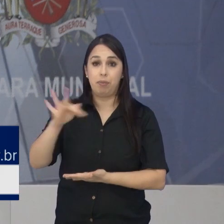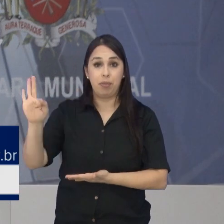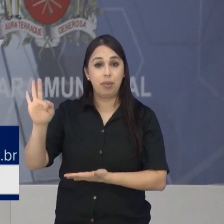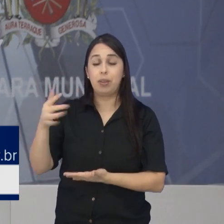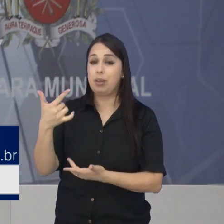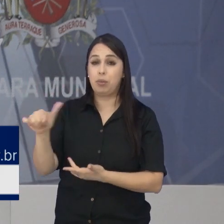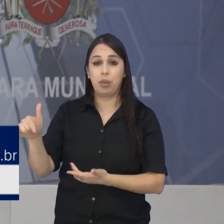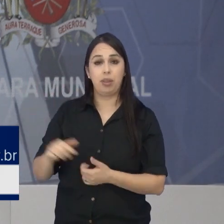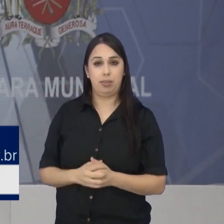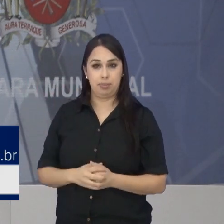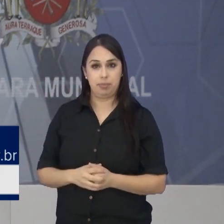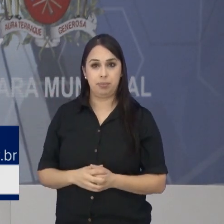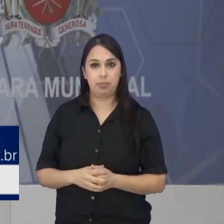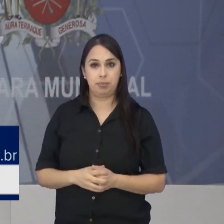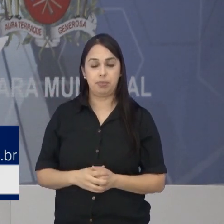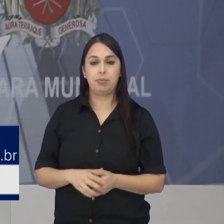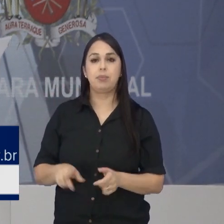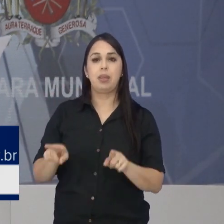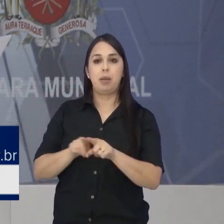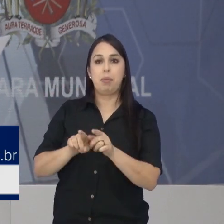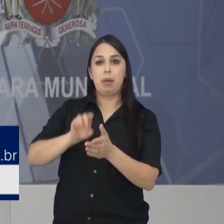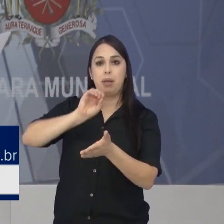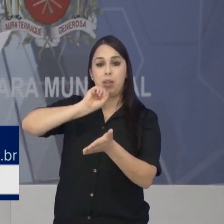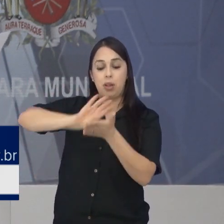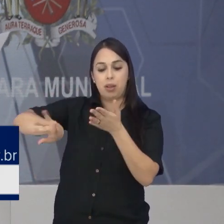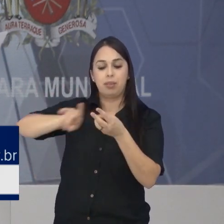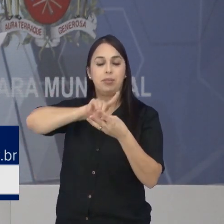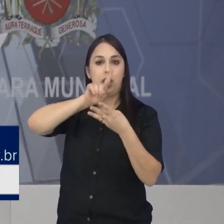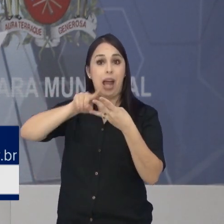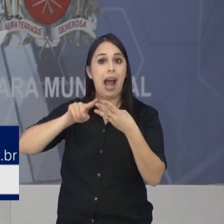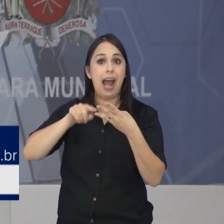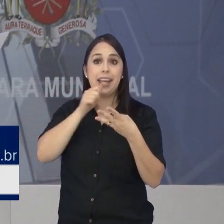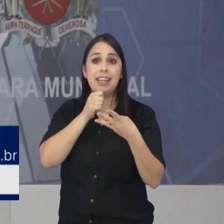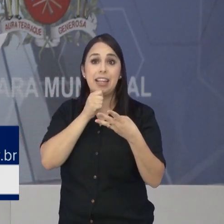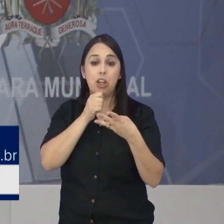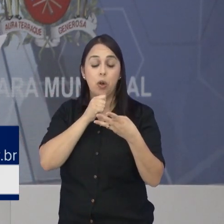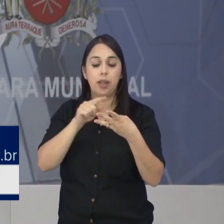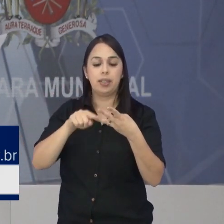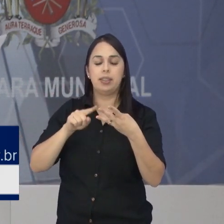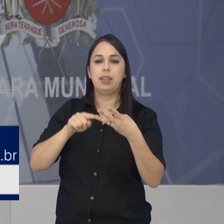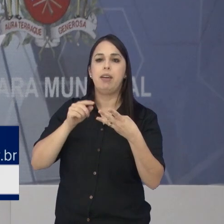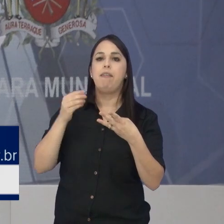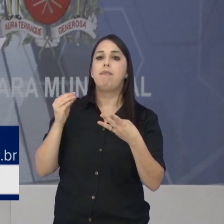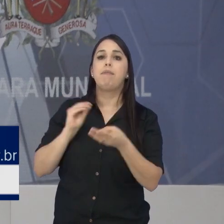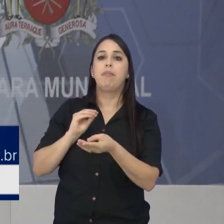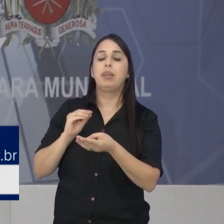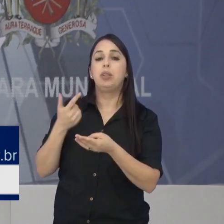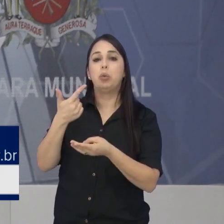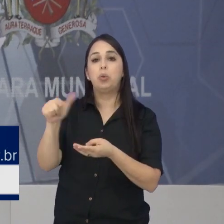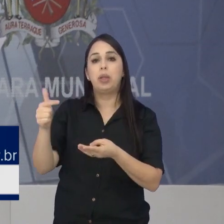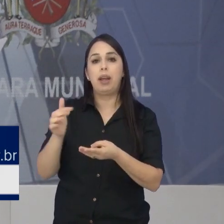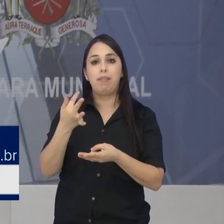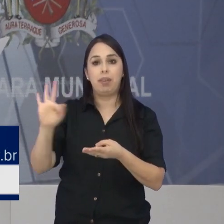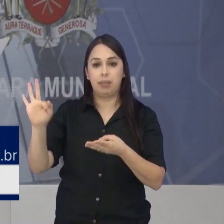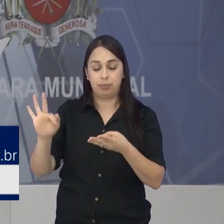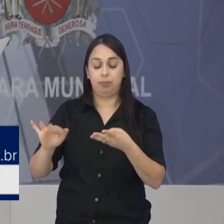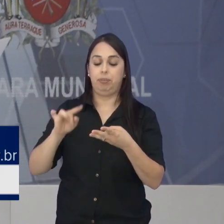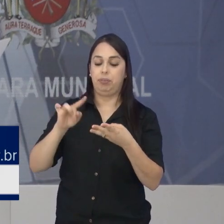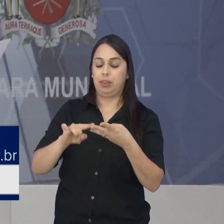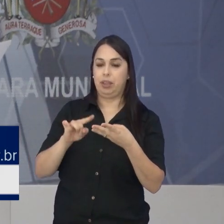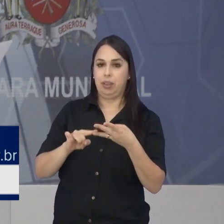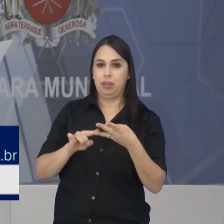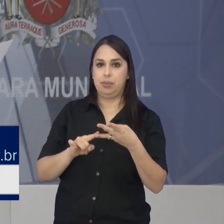31/2/2021, após uma exoneração, havia 2 cargos comissionados sem formação superior, em inobservância